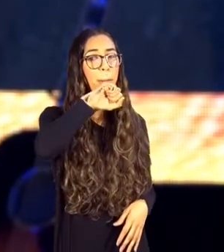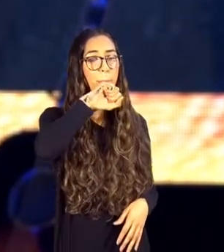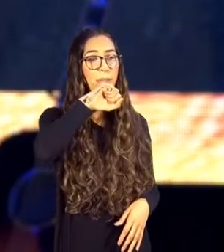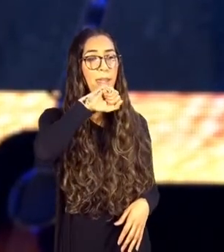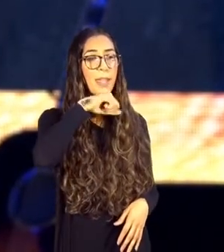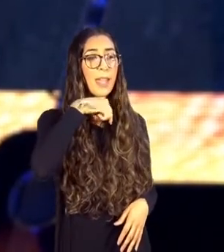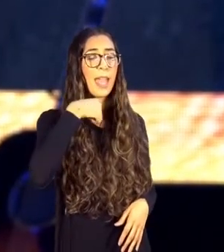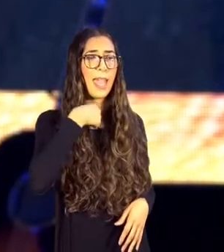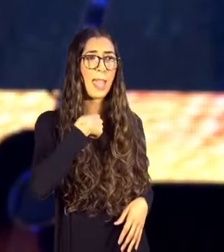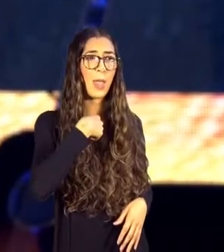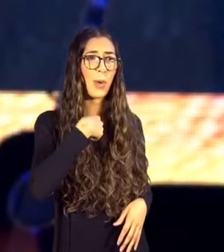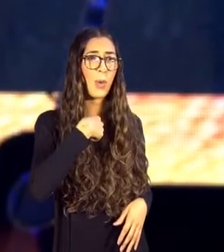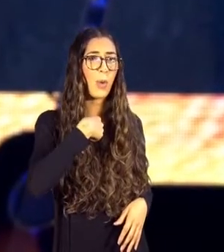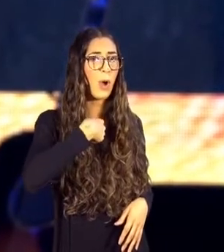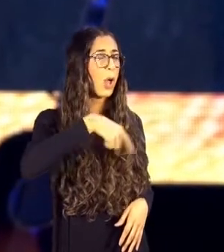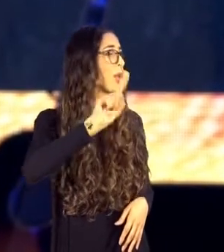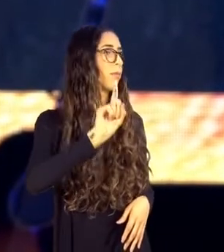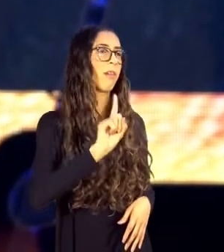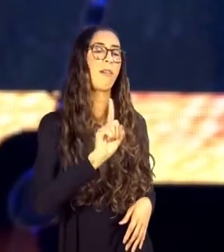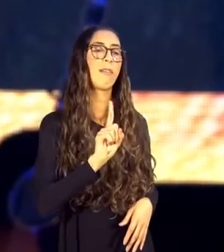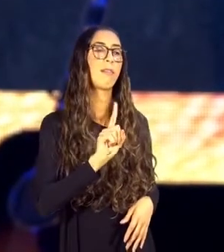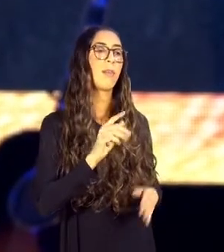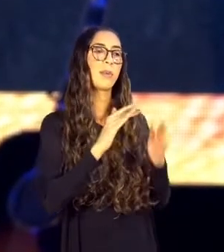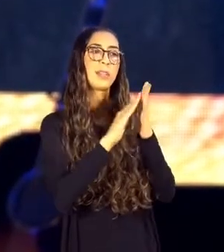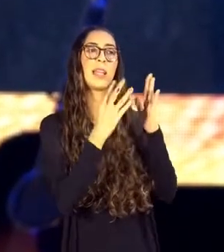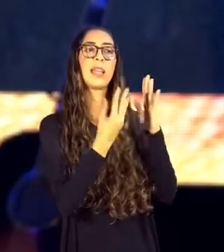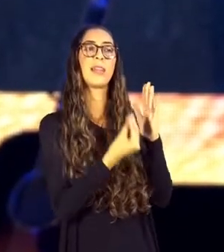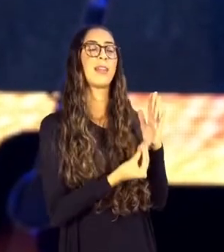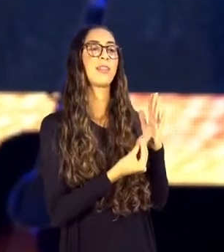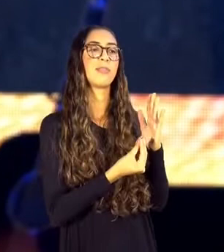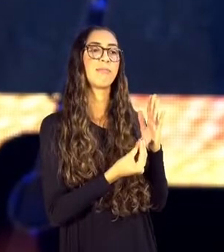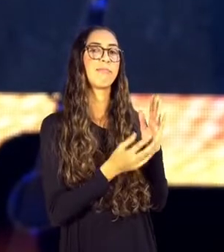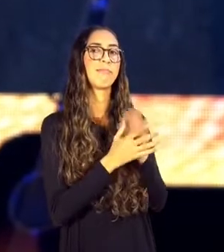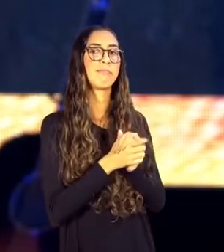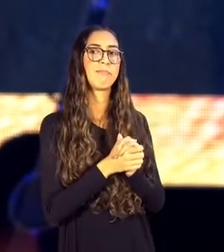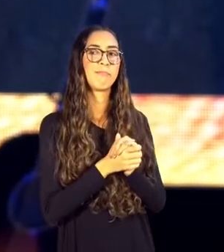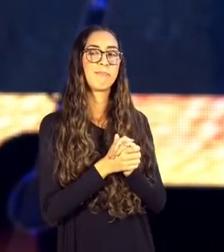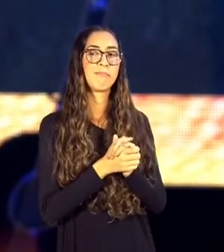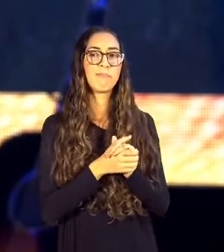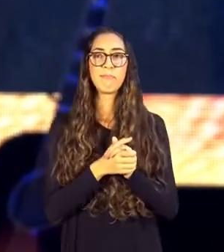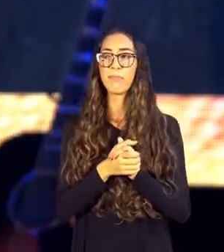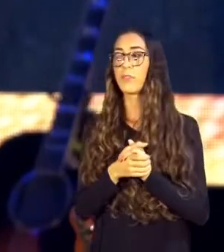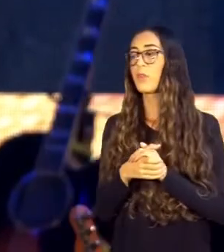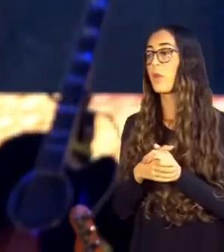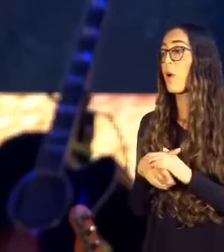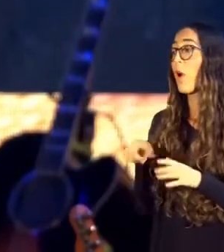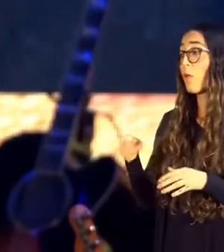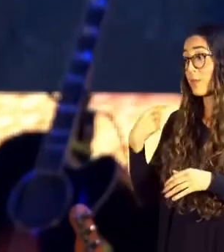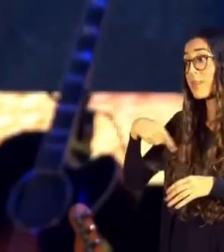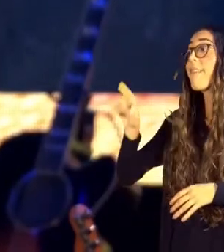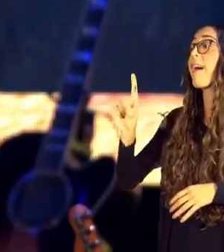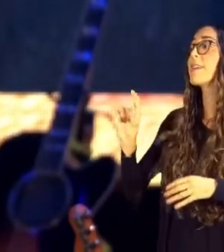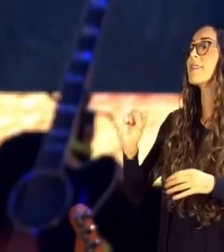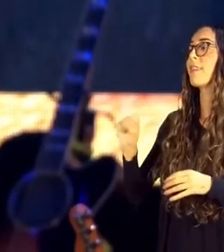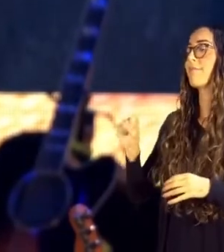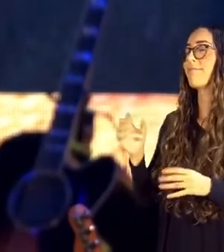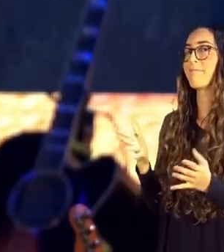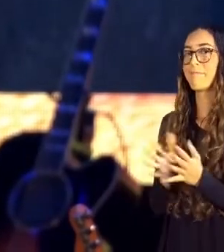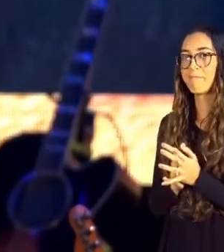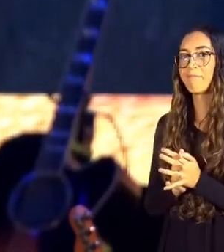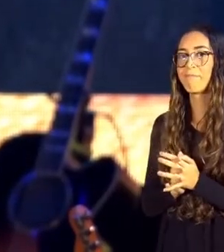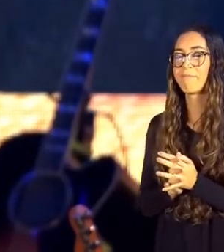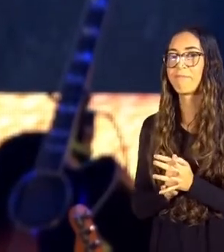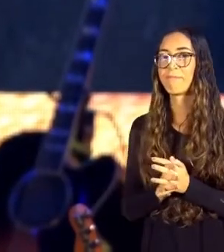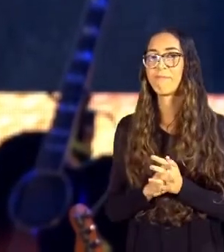casa, pensando, lá na cozinha, pensando, eu não vou mais na igreja. Acho melhor não ir mais. Não sei o que vai ser da minha